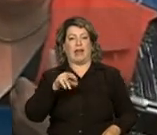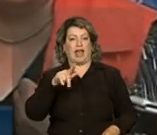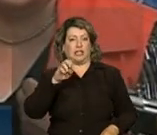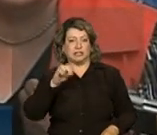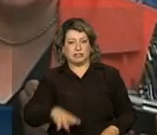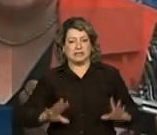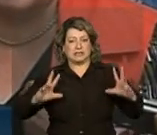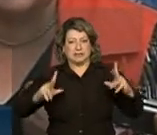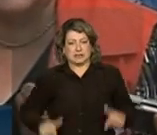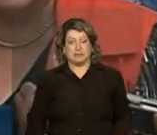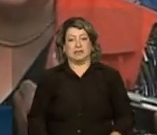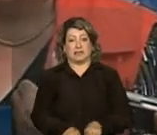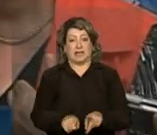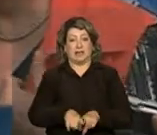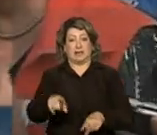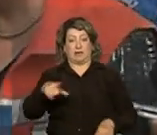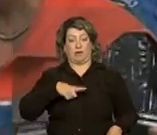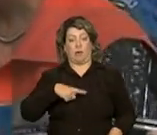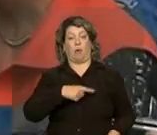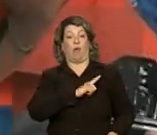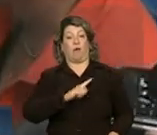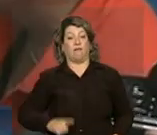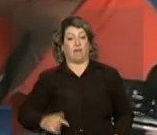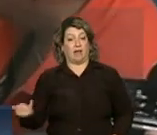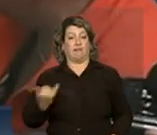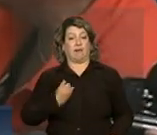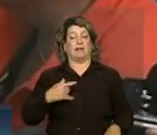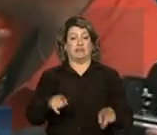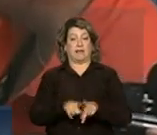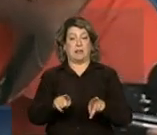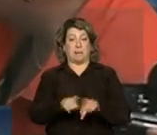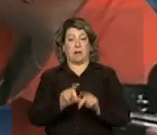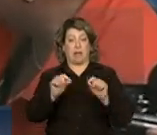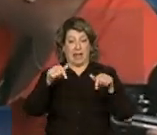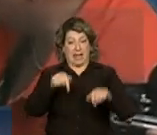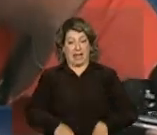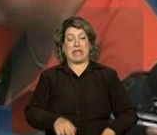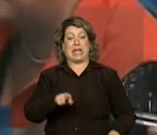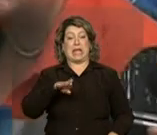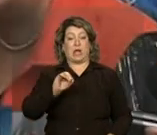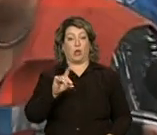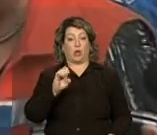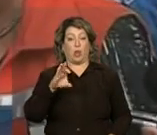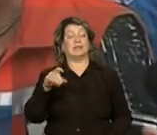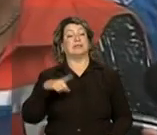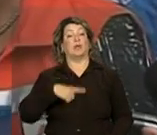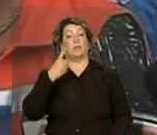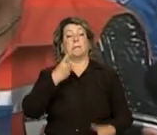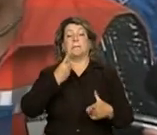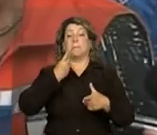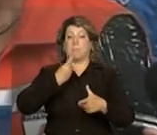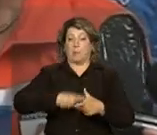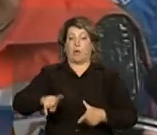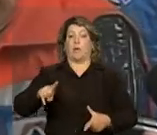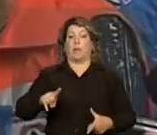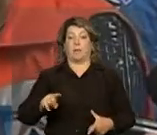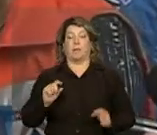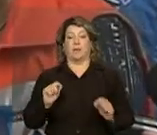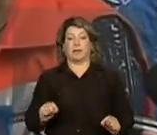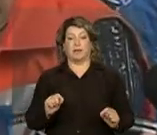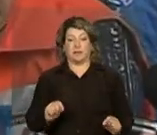lembrou o governador para mim, né? Aqui no Rio Doce, né, governador, tem um problema